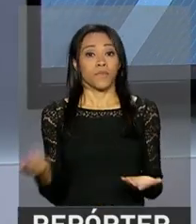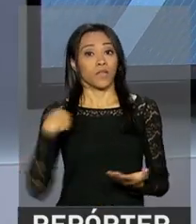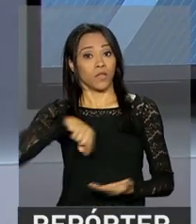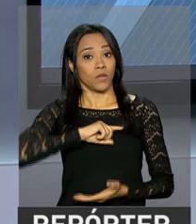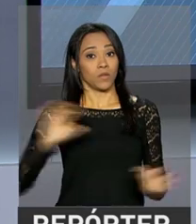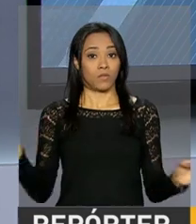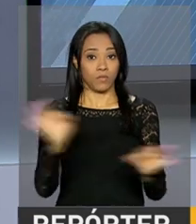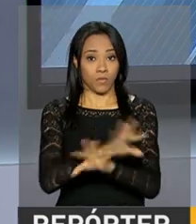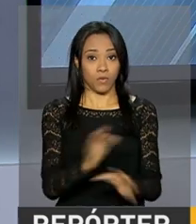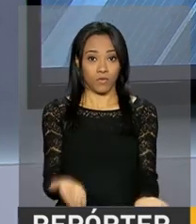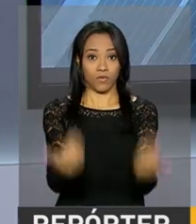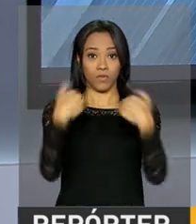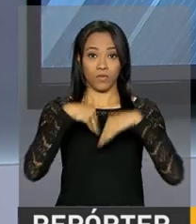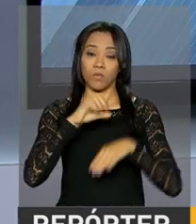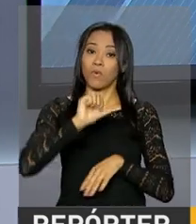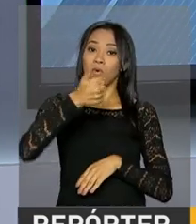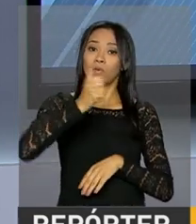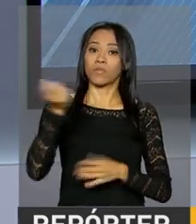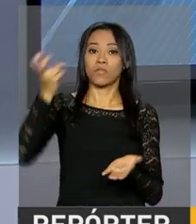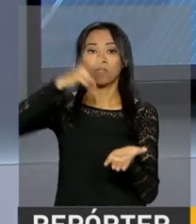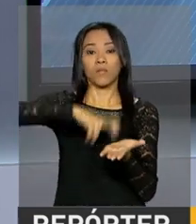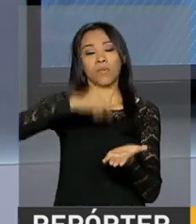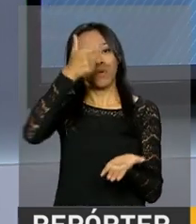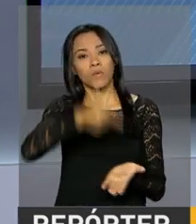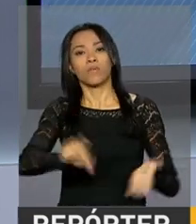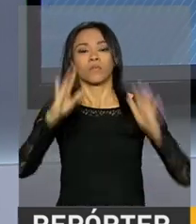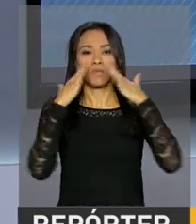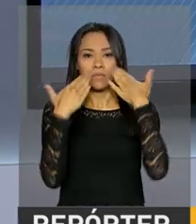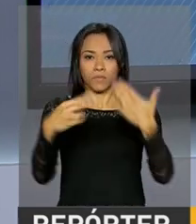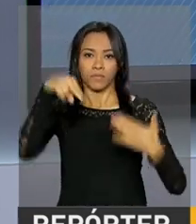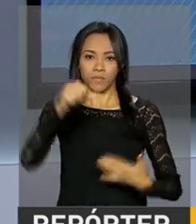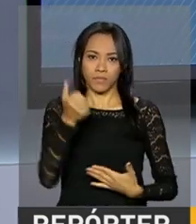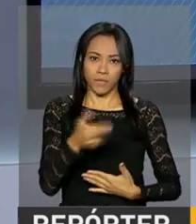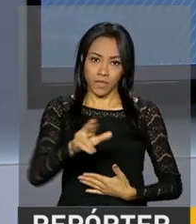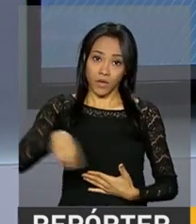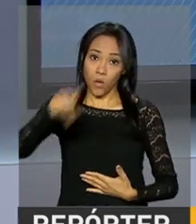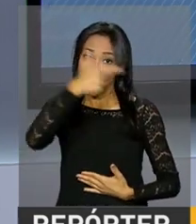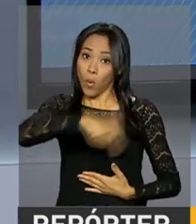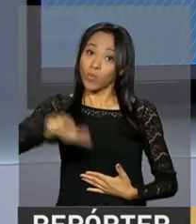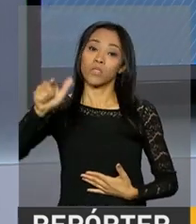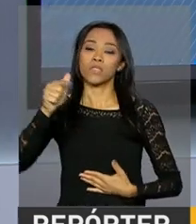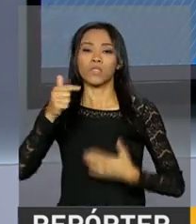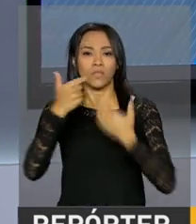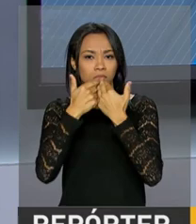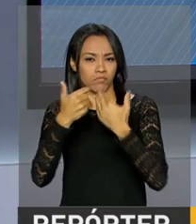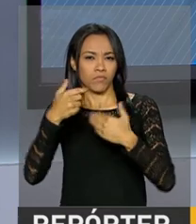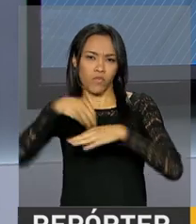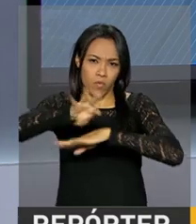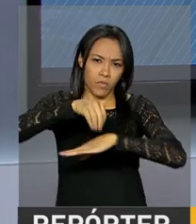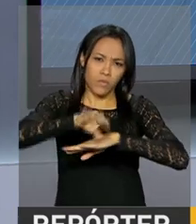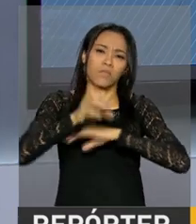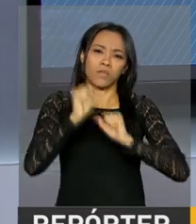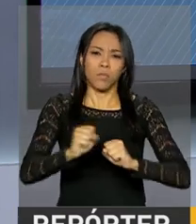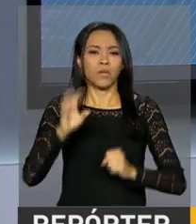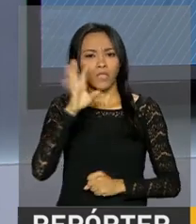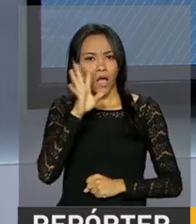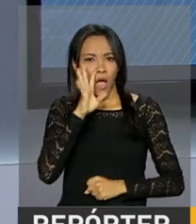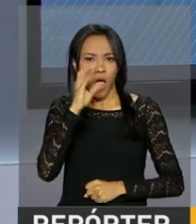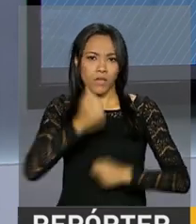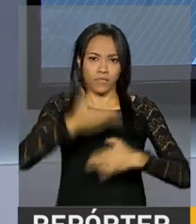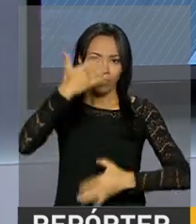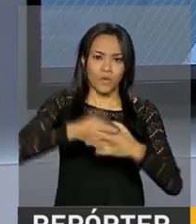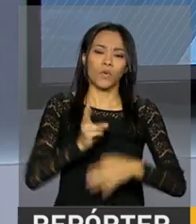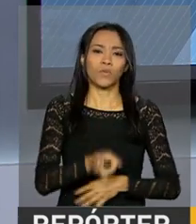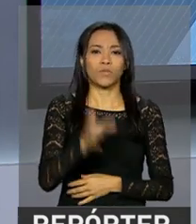por aqui Voltamos às 11 da manhã na na próxima edição do repórter NBR outras notícias você acompanha também em nossas redes